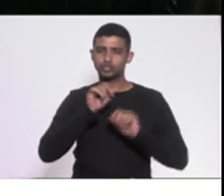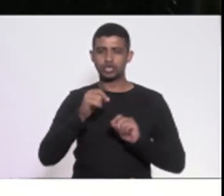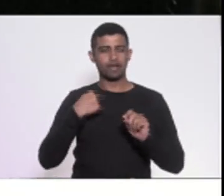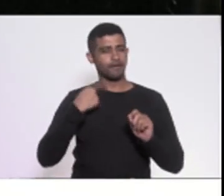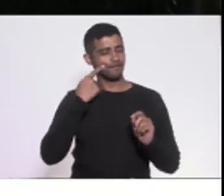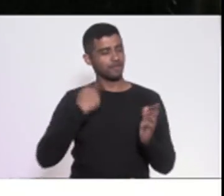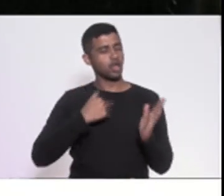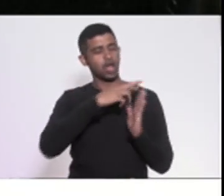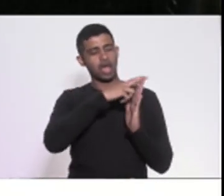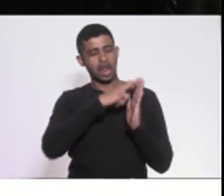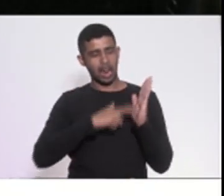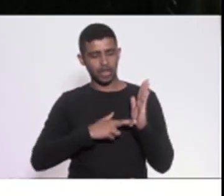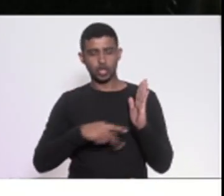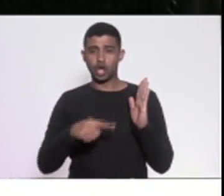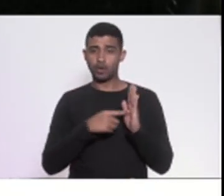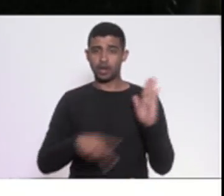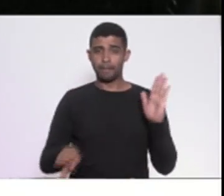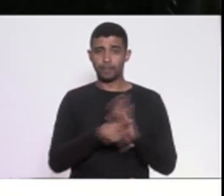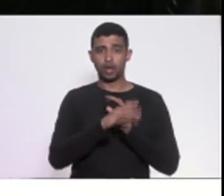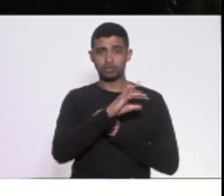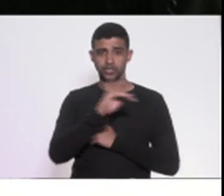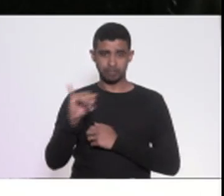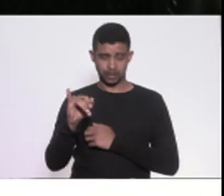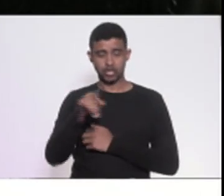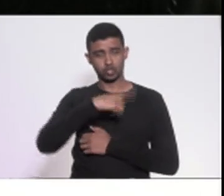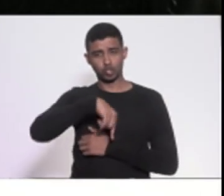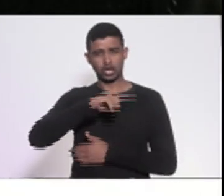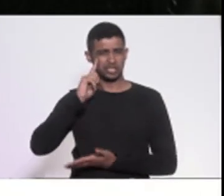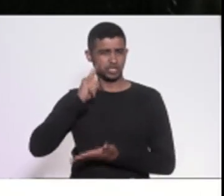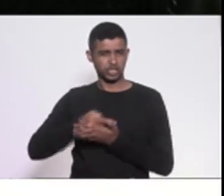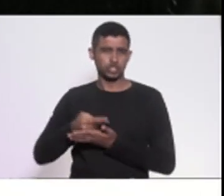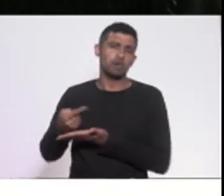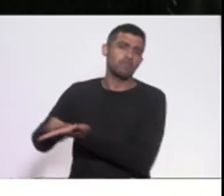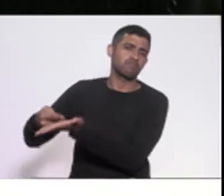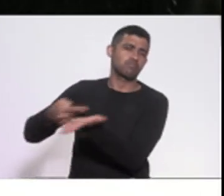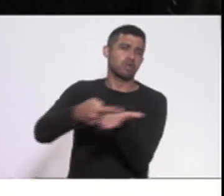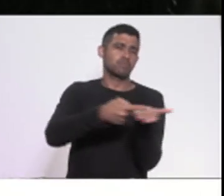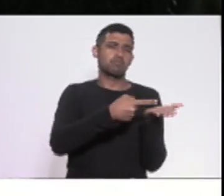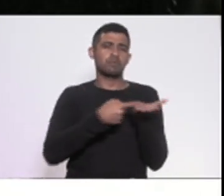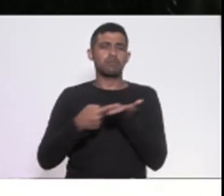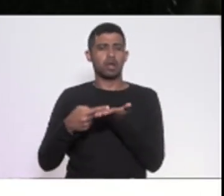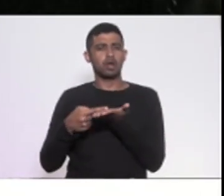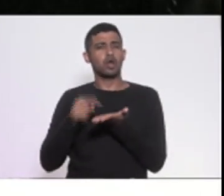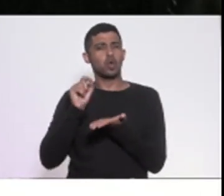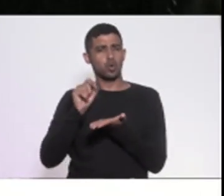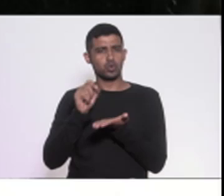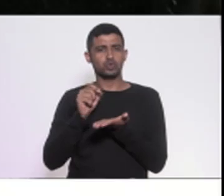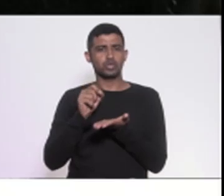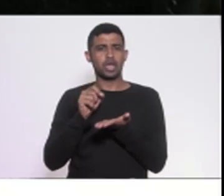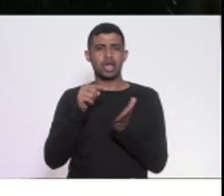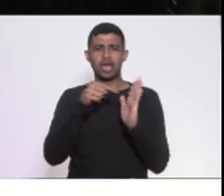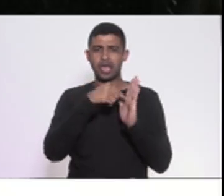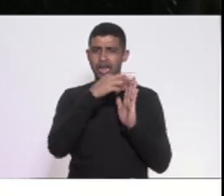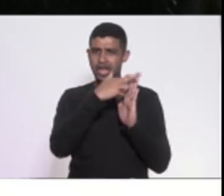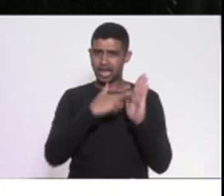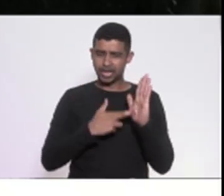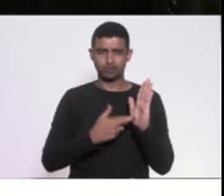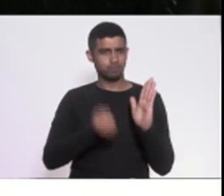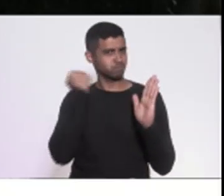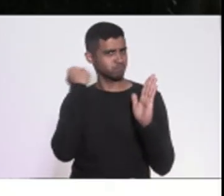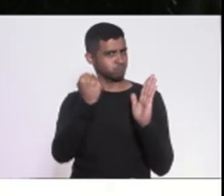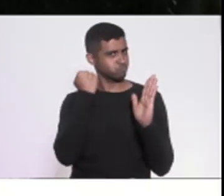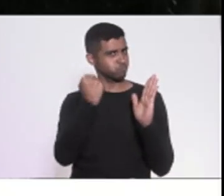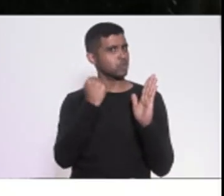relatório da CPI, as decisões por aqui tomadas por nós, um elemento vivo, né? Um